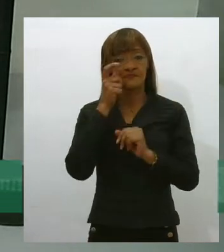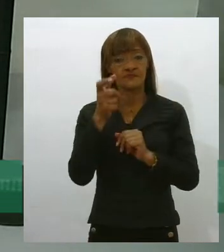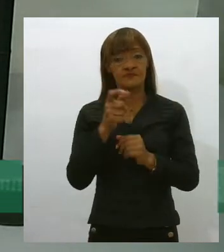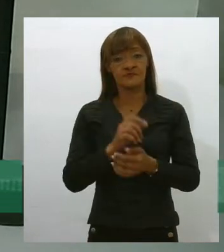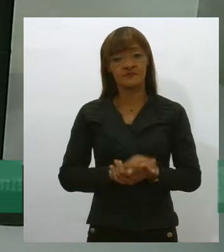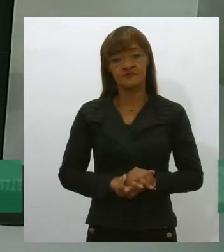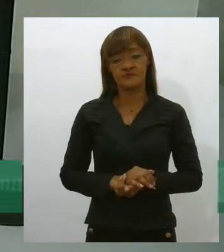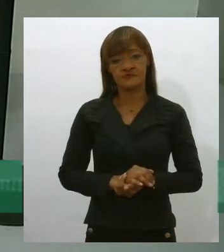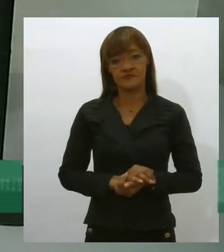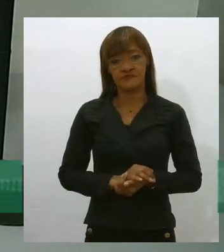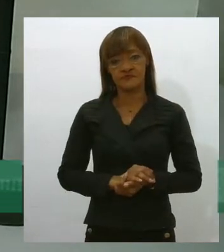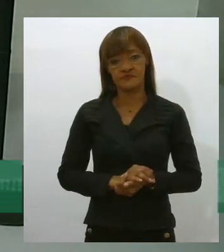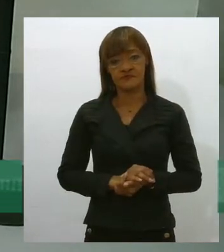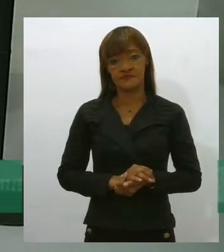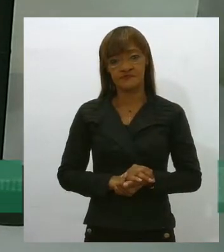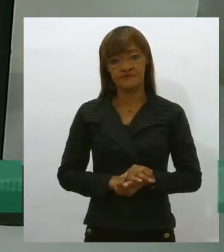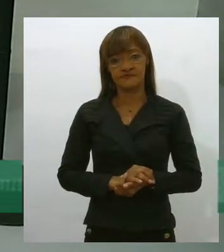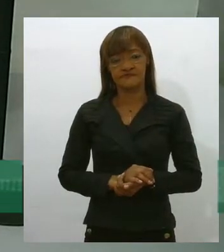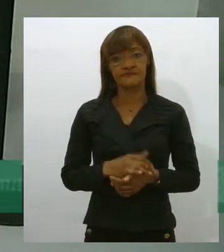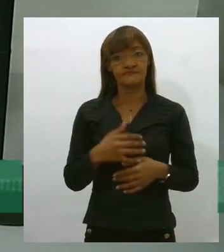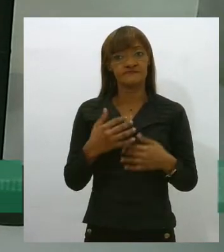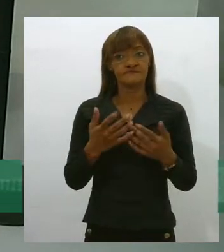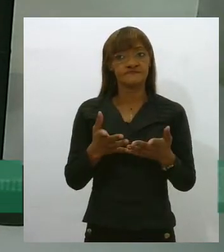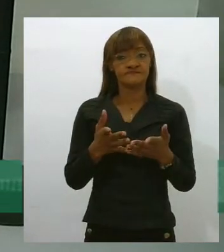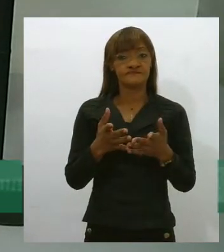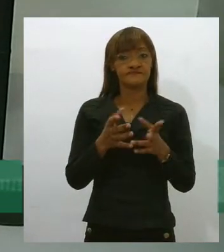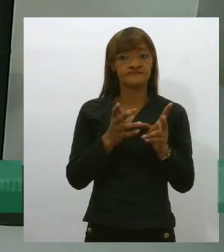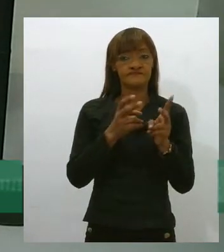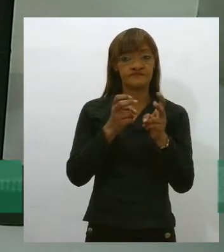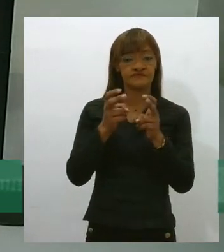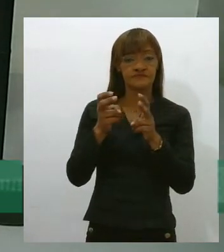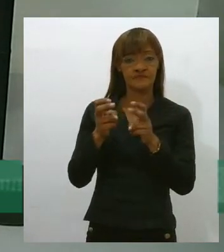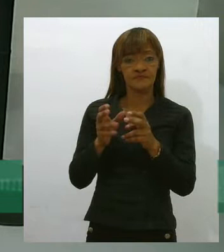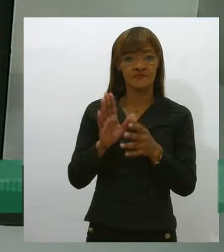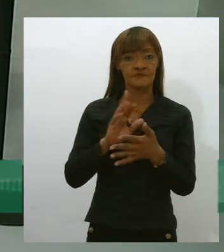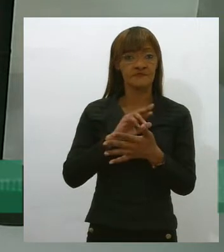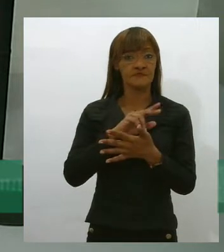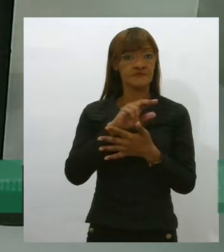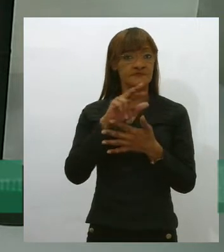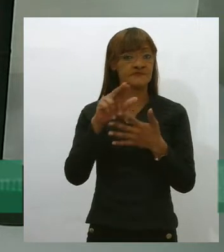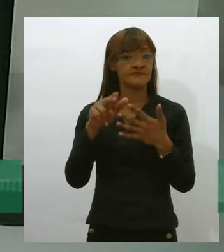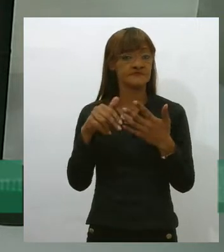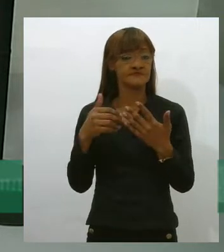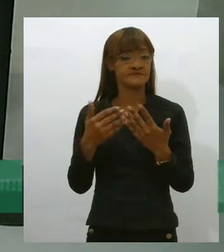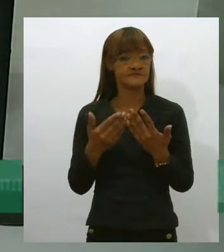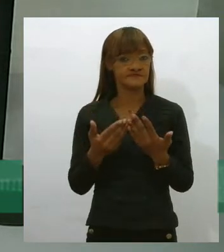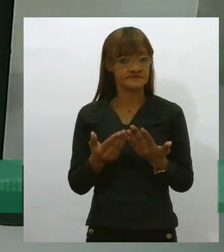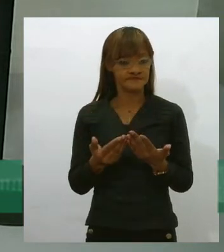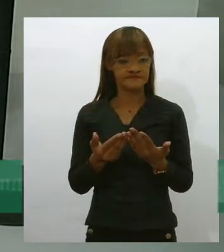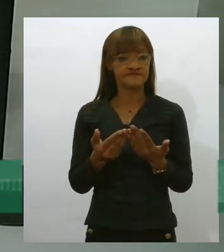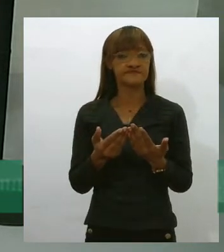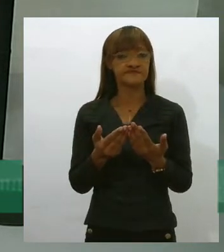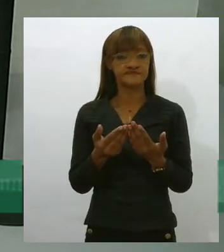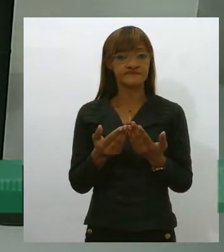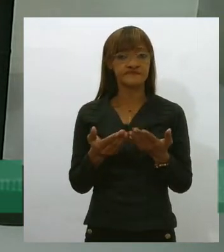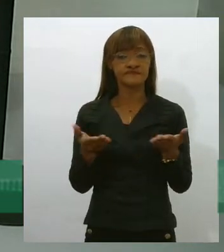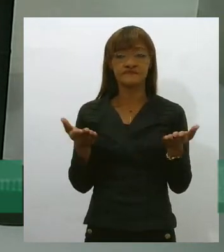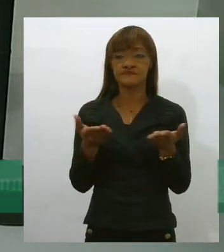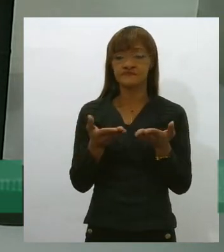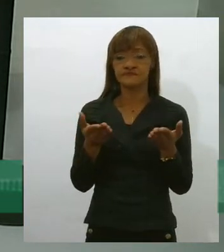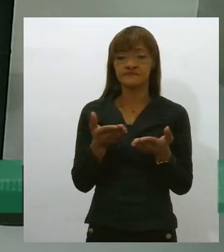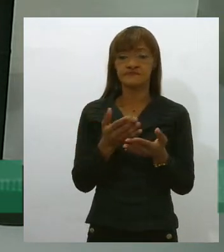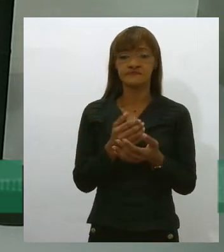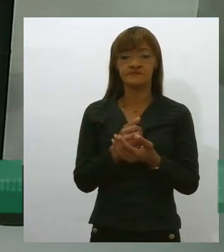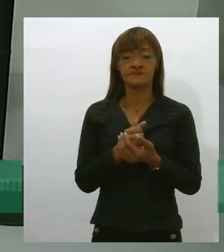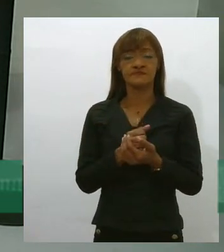pode com o seguinte ele vai conseguir ver mais sobre cidades funcionar ou publicidade cional e tênis são geralmente ver é